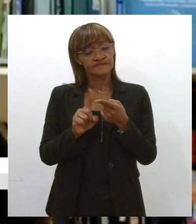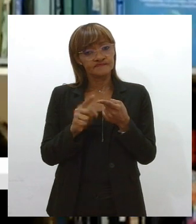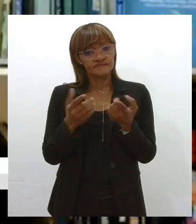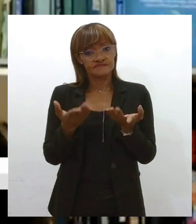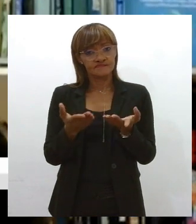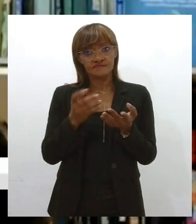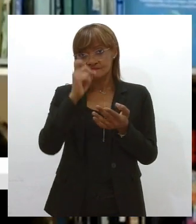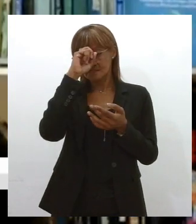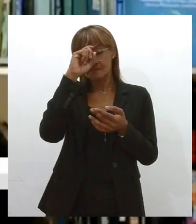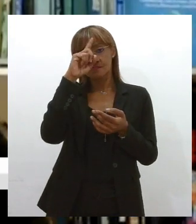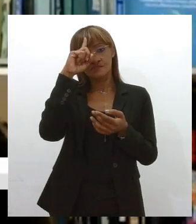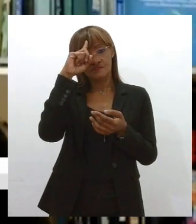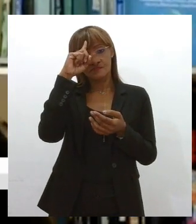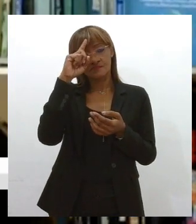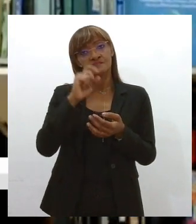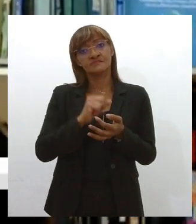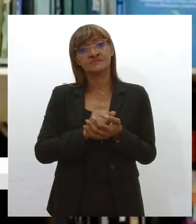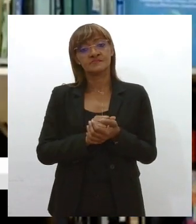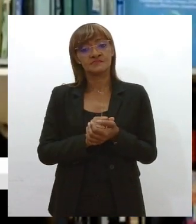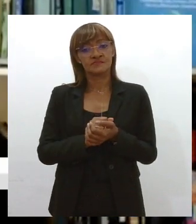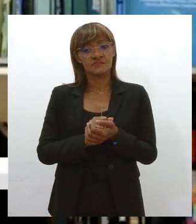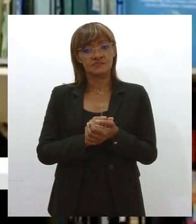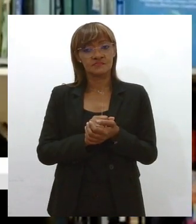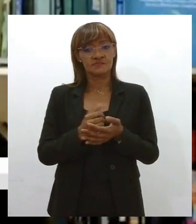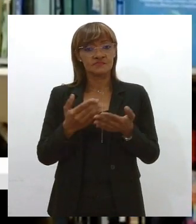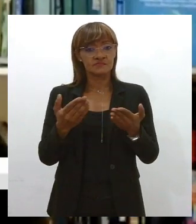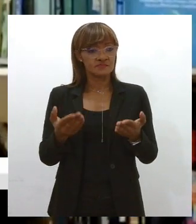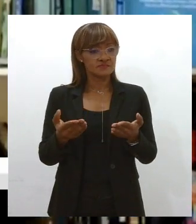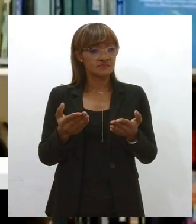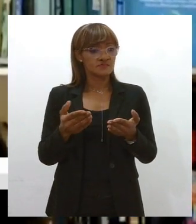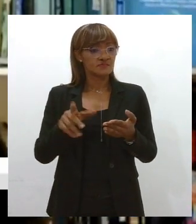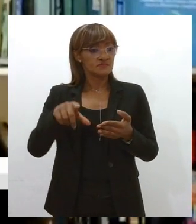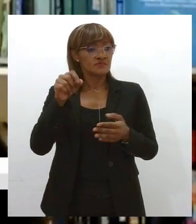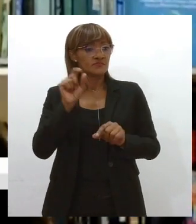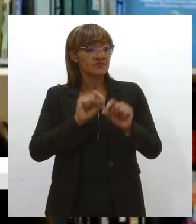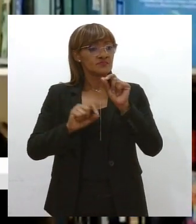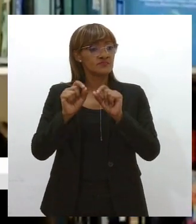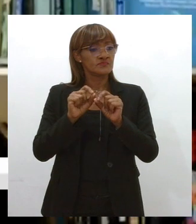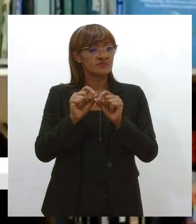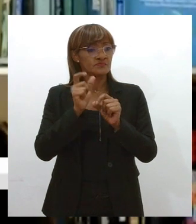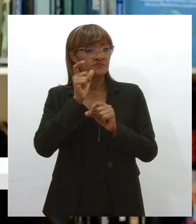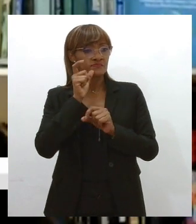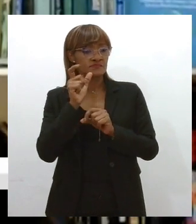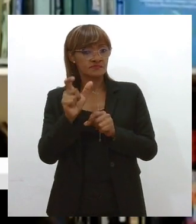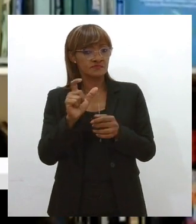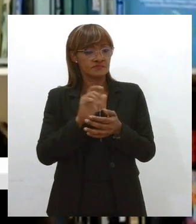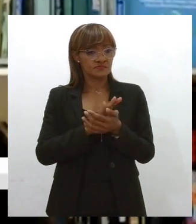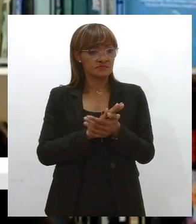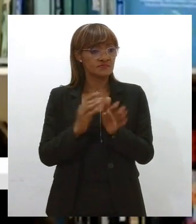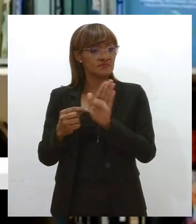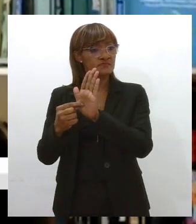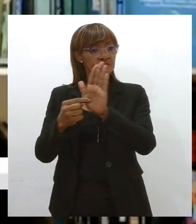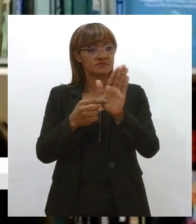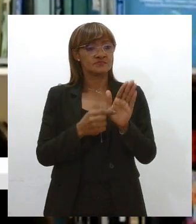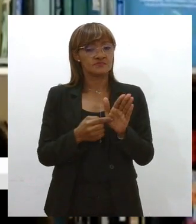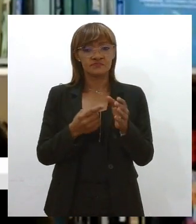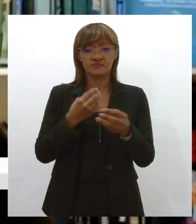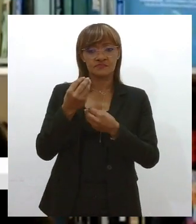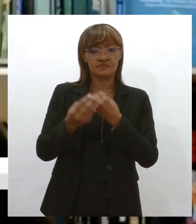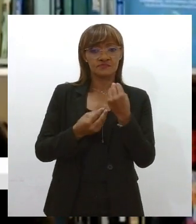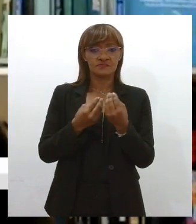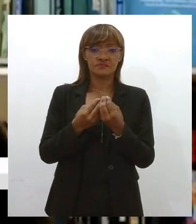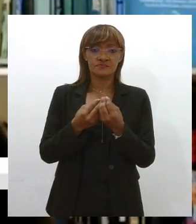hospitalar, e definir essas palavras. E o livro é ilustrado por uma artista de Curitiba, que é